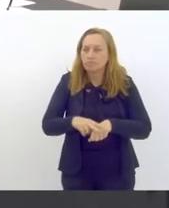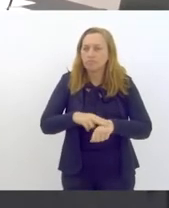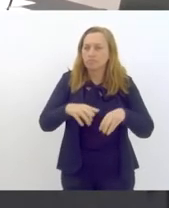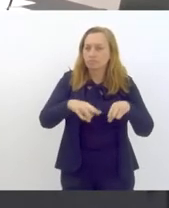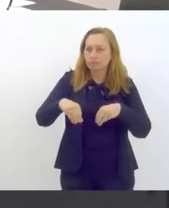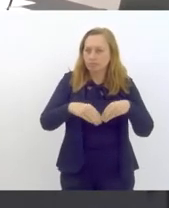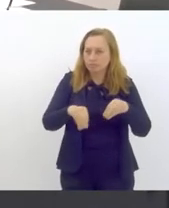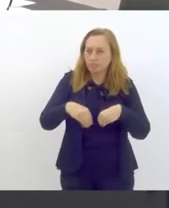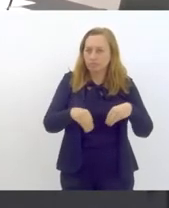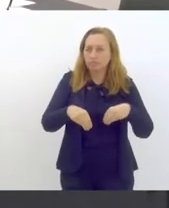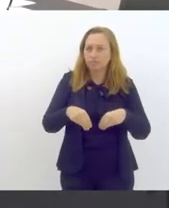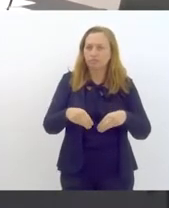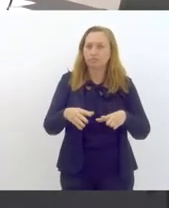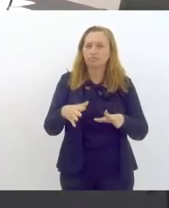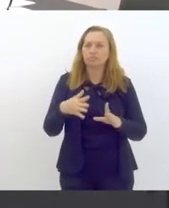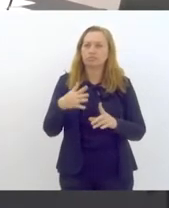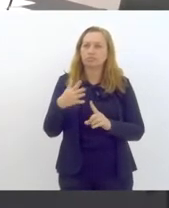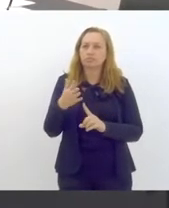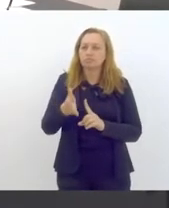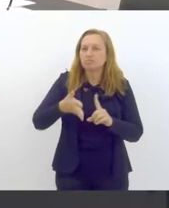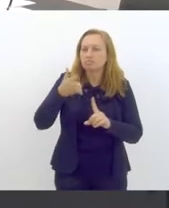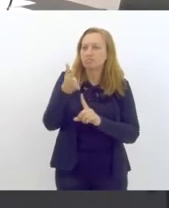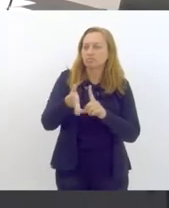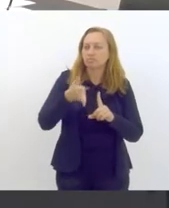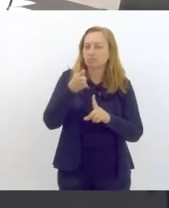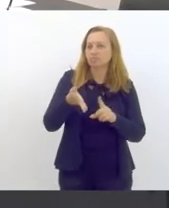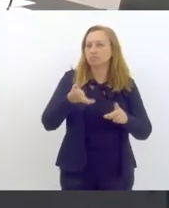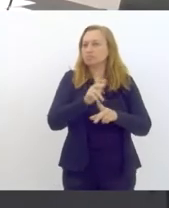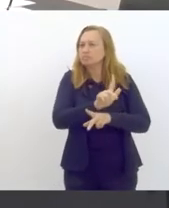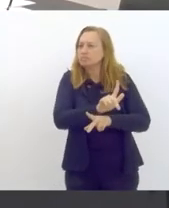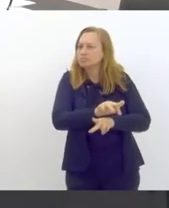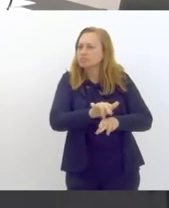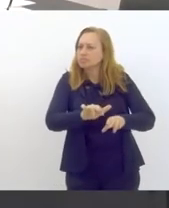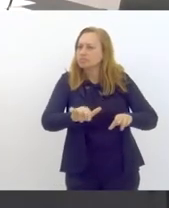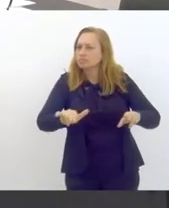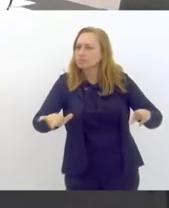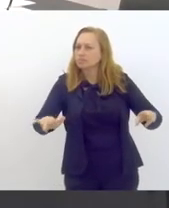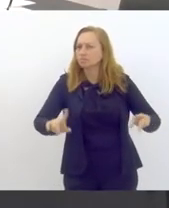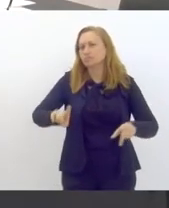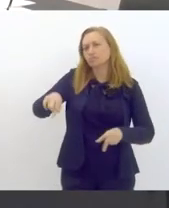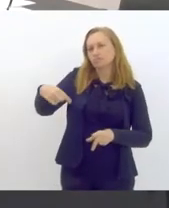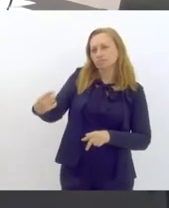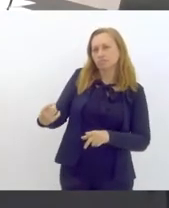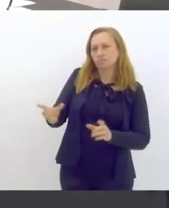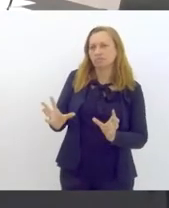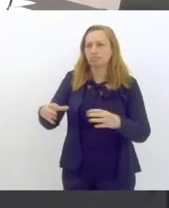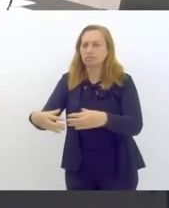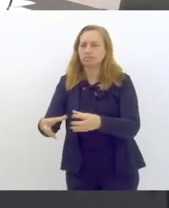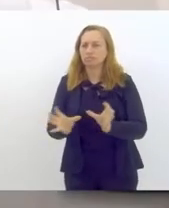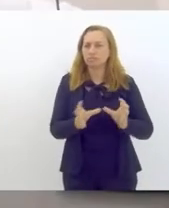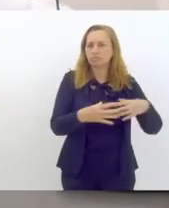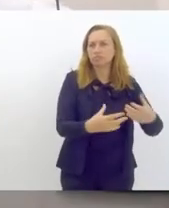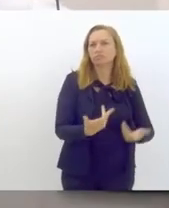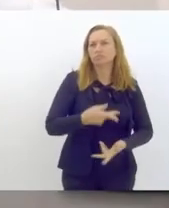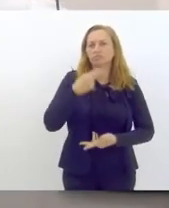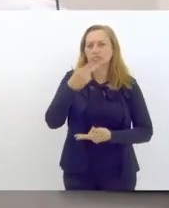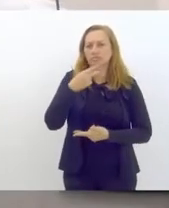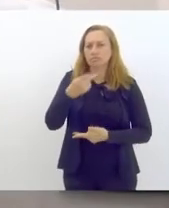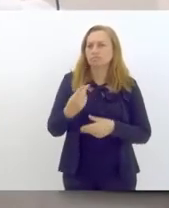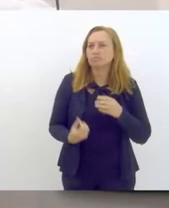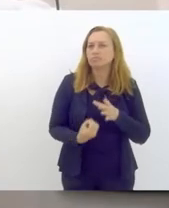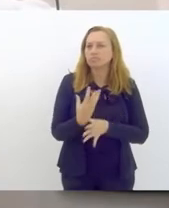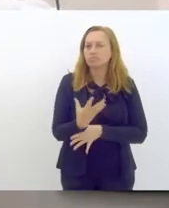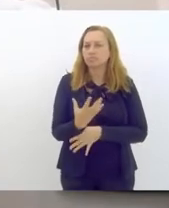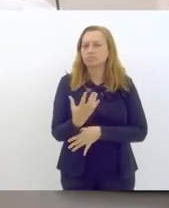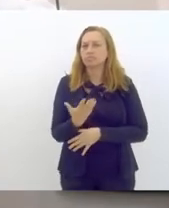E a gente fez um seminário, uma mesa com diversas outras entidades que estavam também falando sobre produção